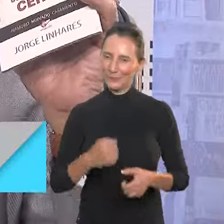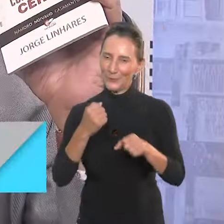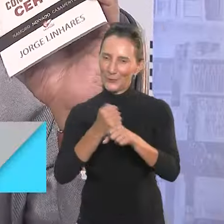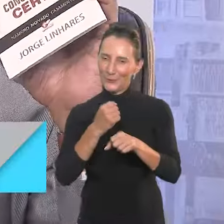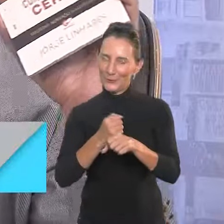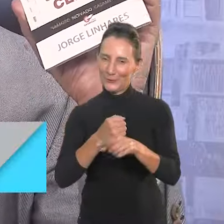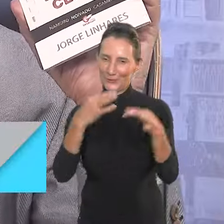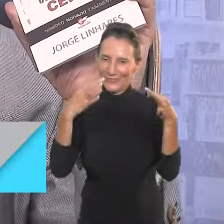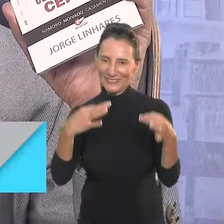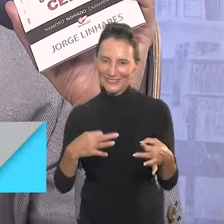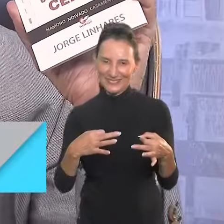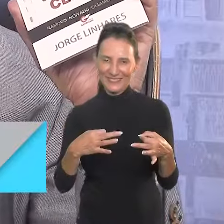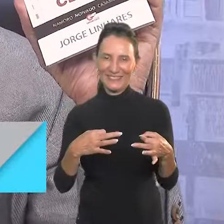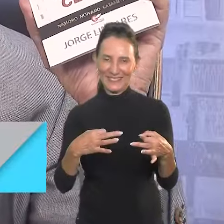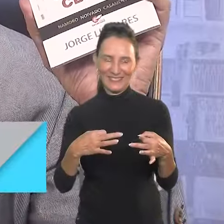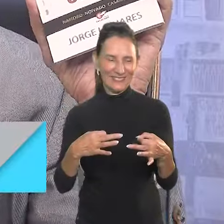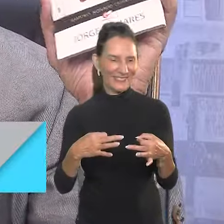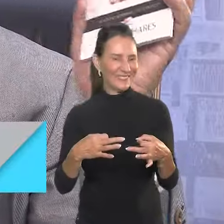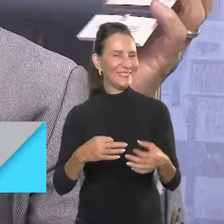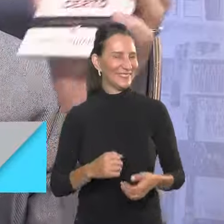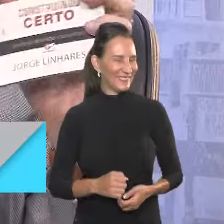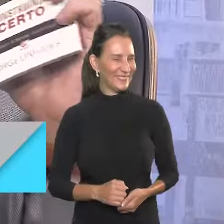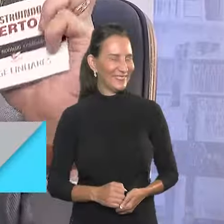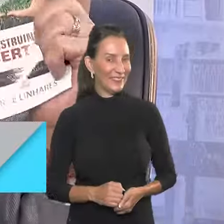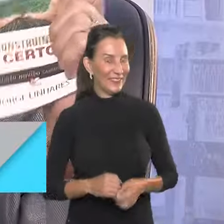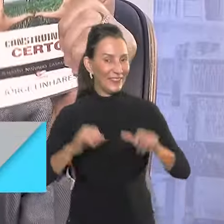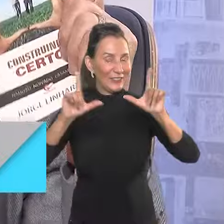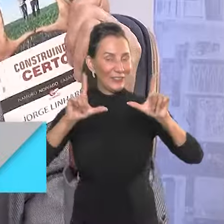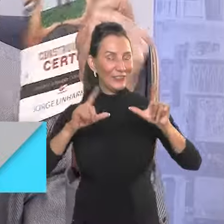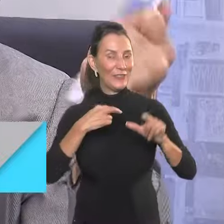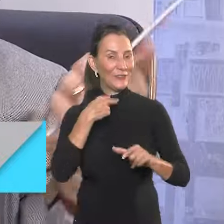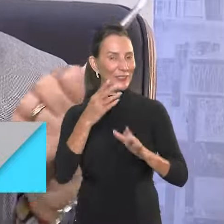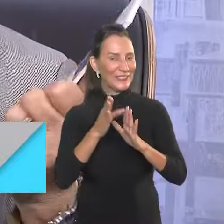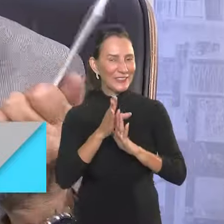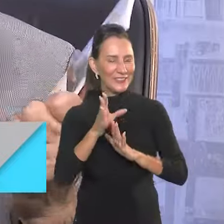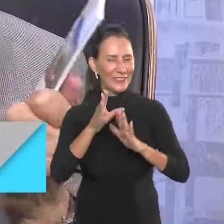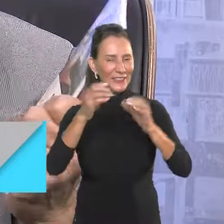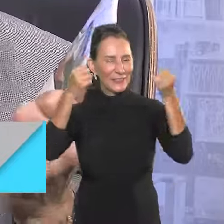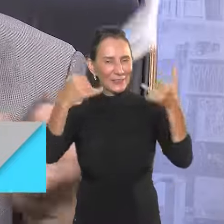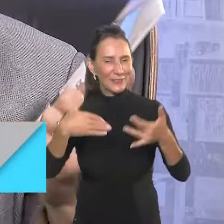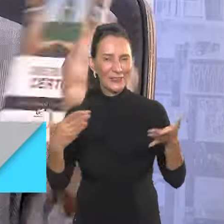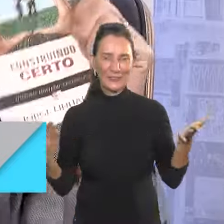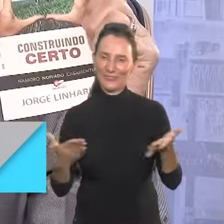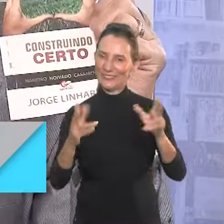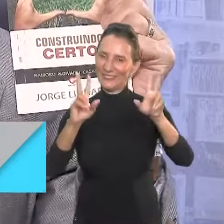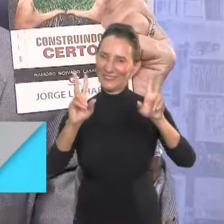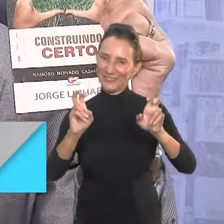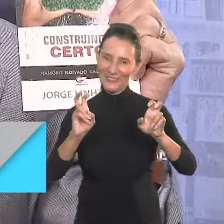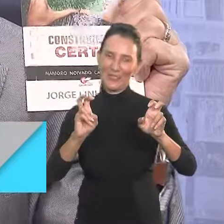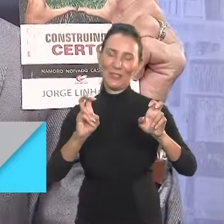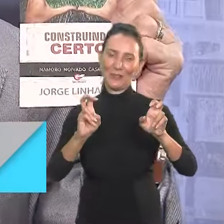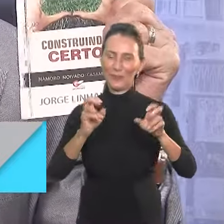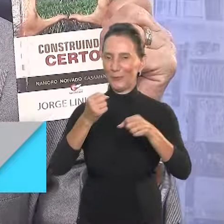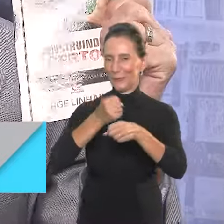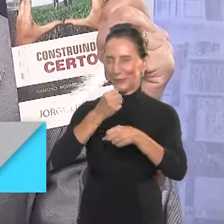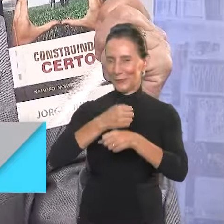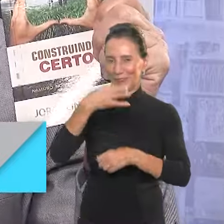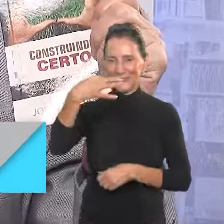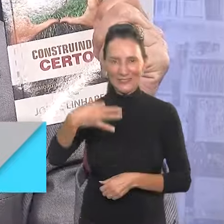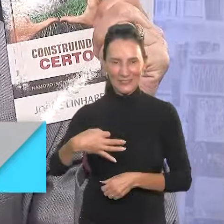Construindo o Certo. Epa, a voz do conselho hoje vai estar falando sobre esse tema.